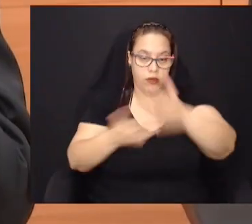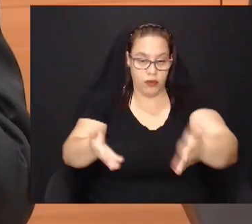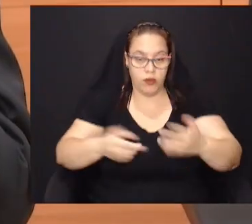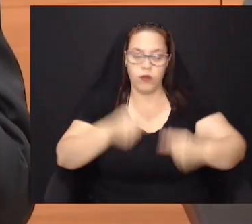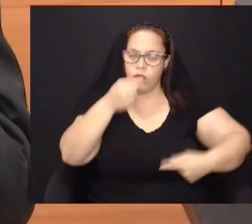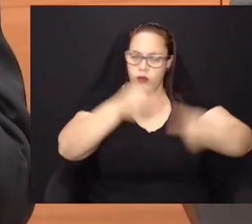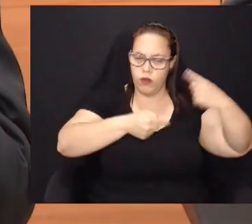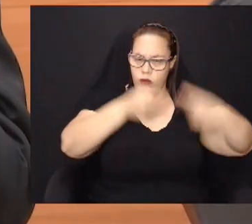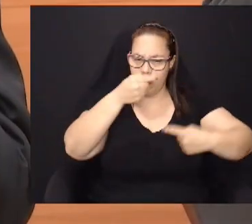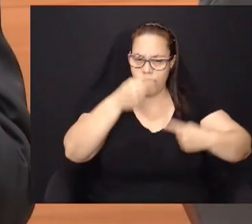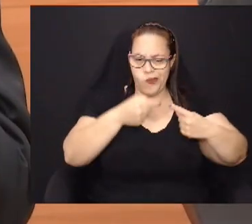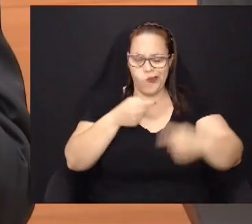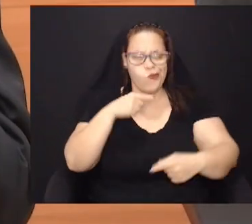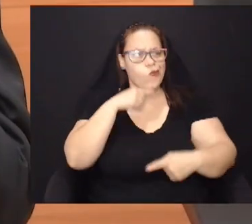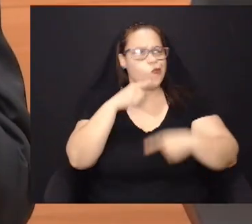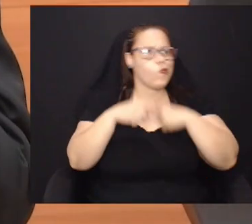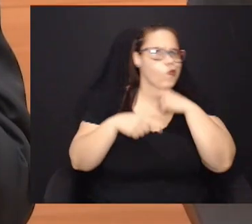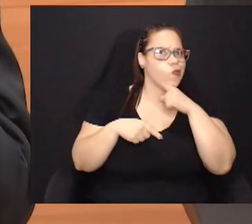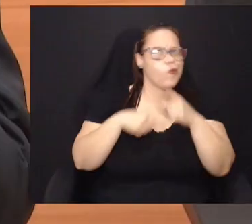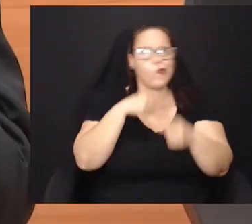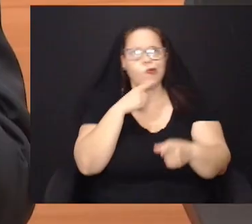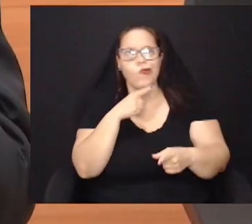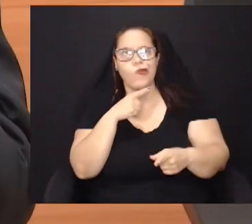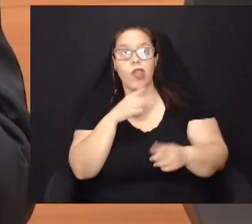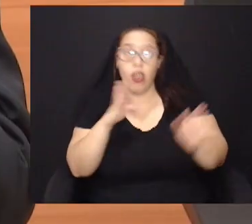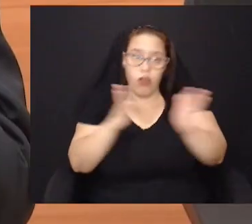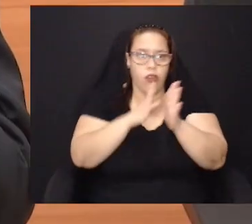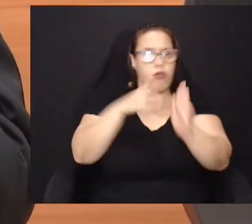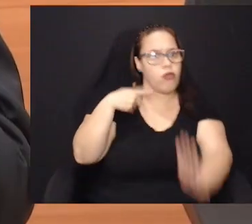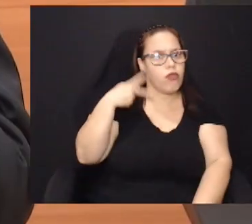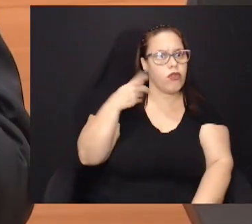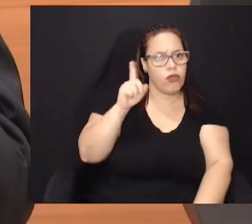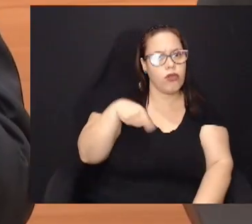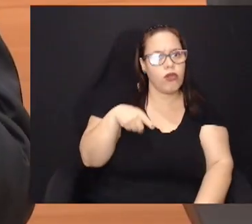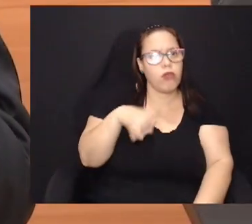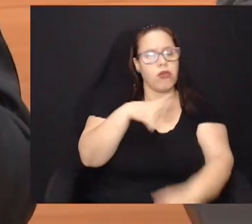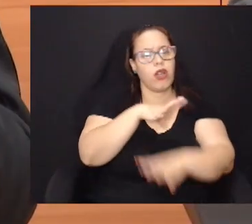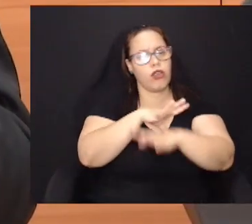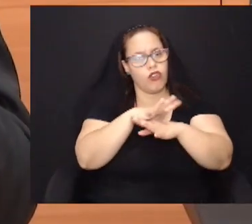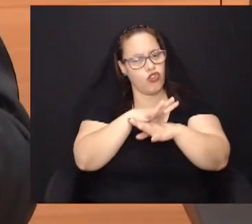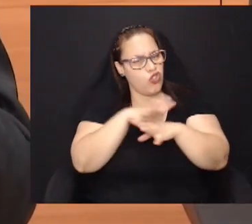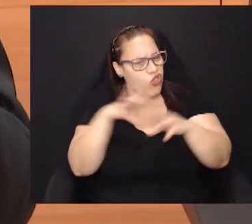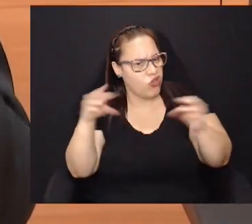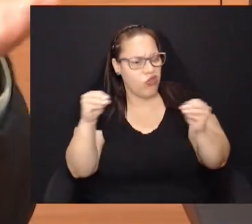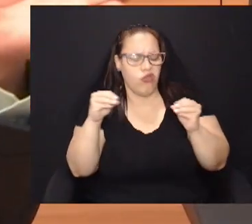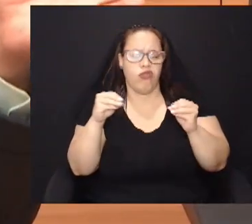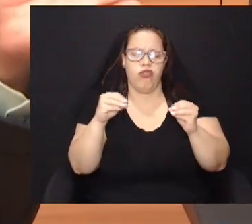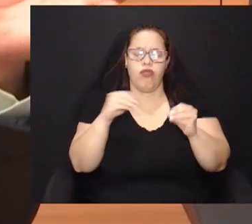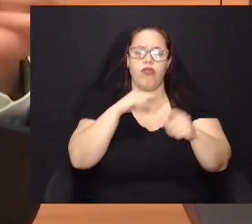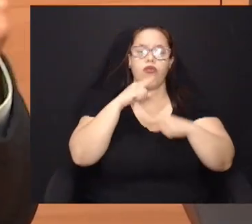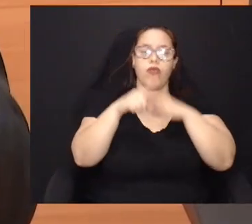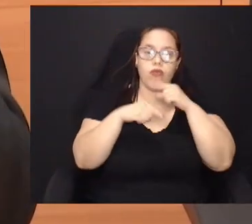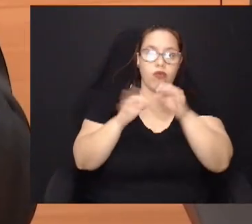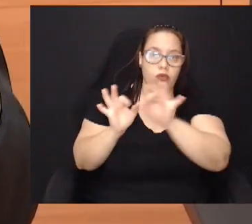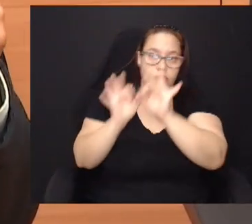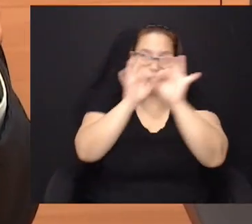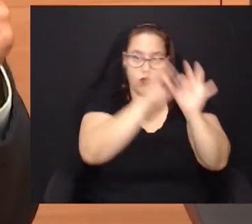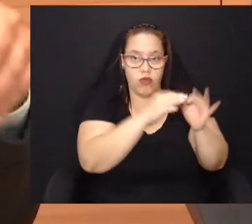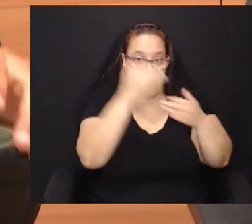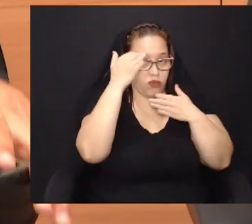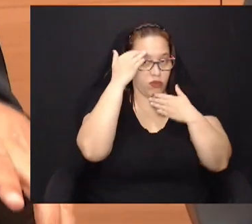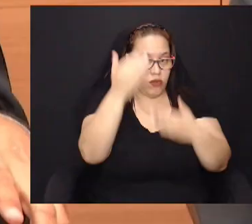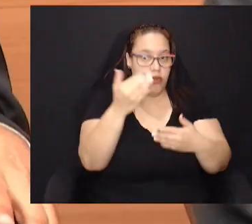discussões, as dúvidas, e a frente parlamentar é para isso, né? Para sanar todas as dúvidas e estar aqui acompanhando. Agradecer